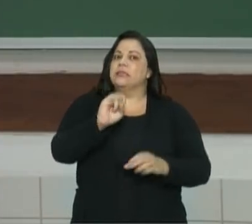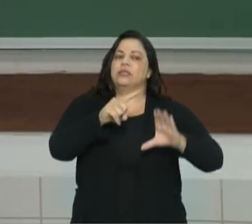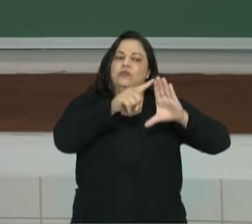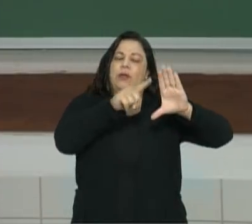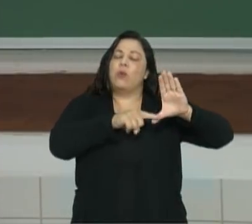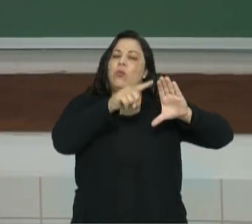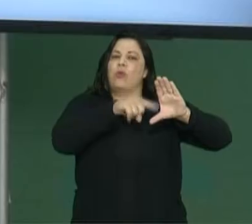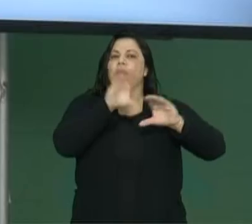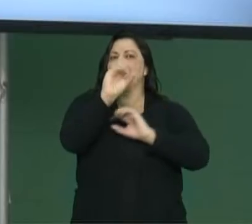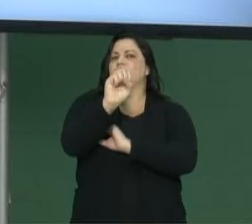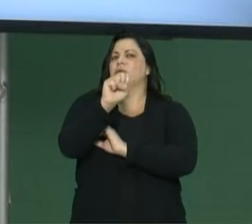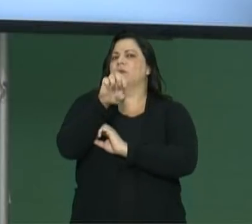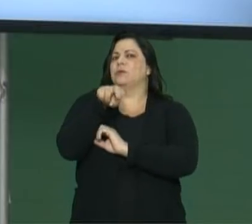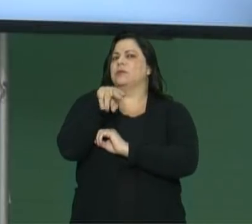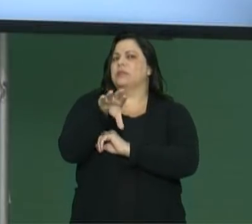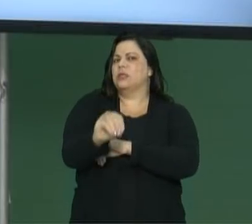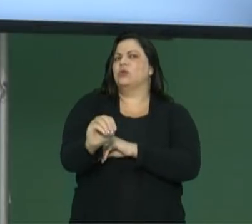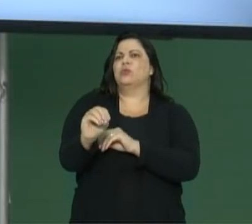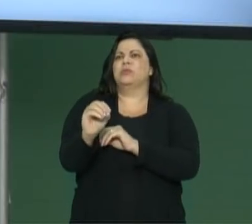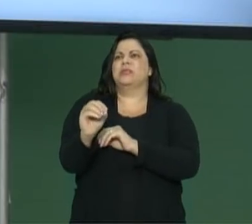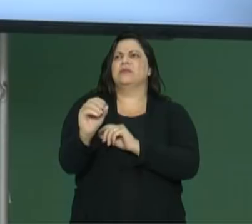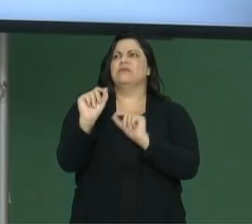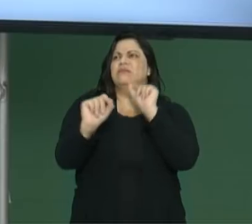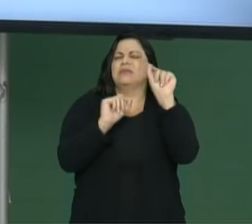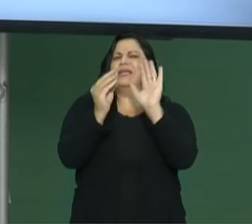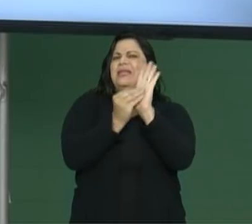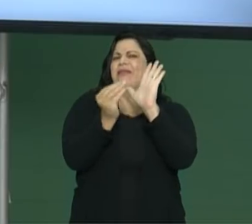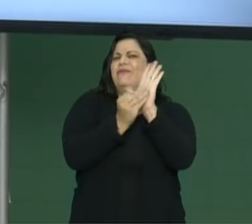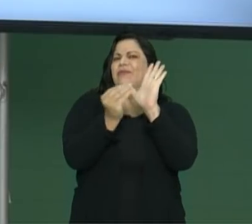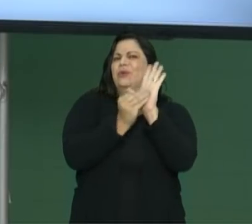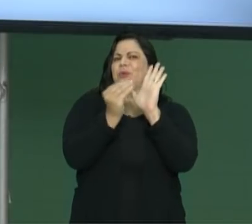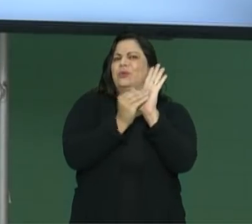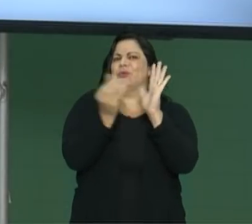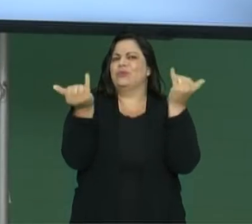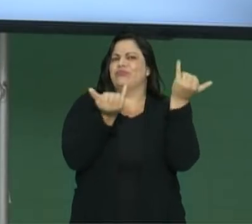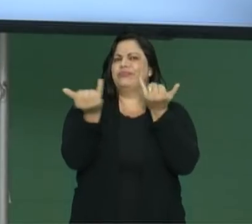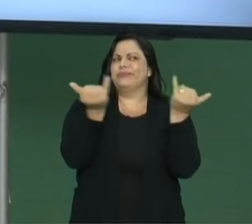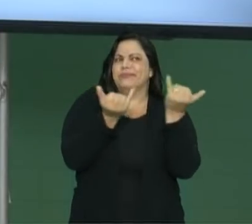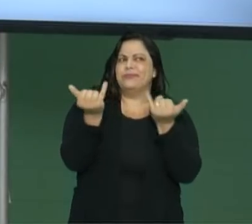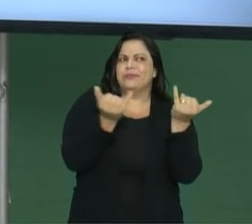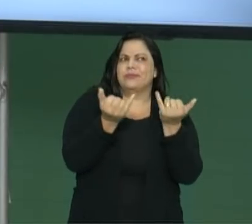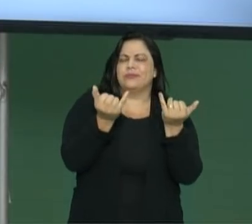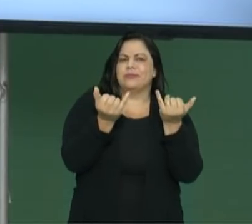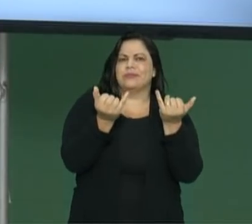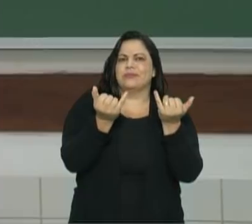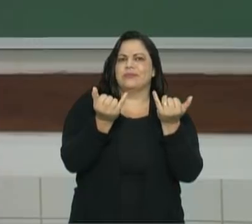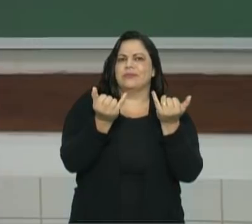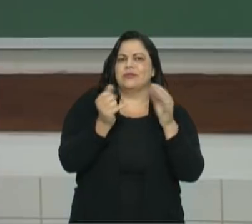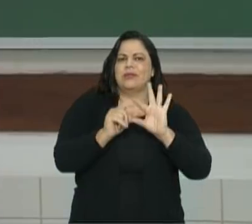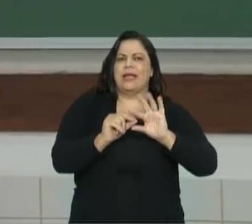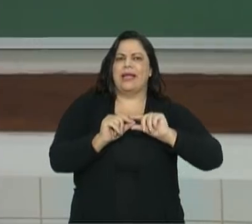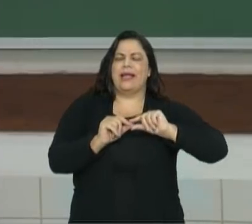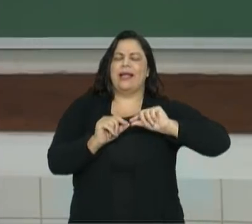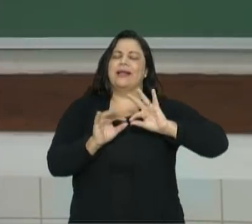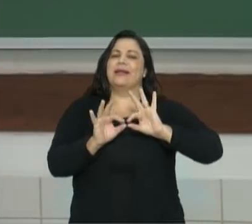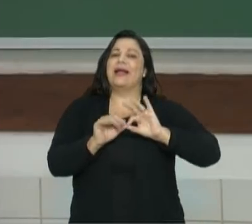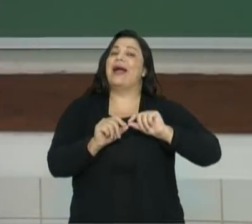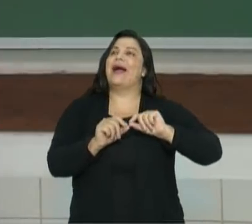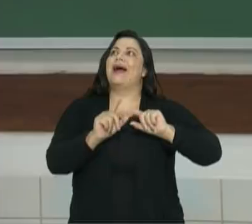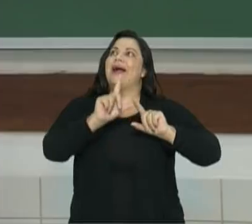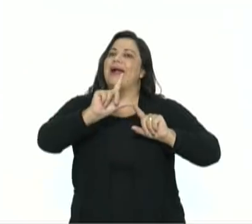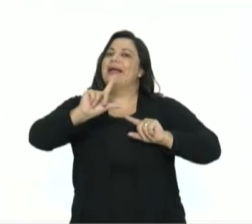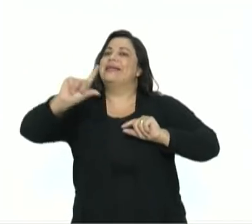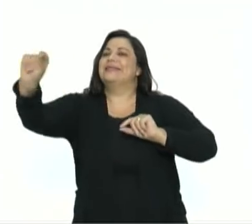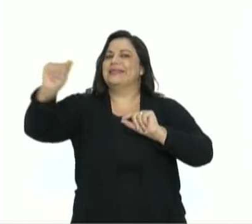observarem, está faltando uma informação aqui. Está faltando deslocamento. Então, nós vamos ter que calcular a primeira coisa, o deslocamento envolvido, né? Utilizando a fórmula de